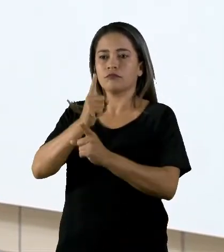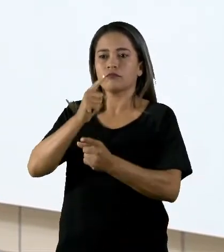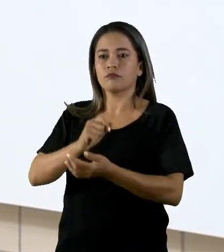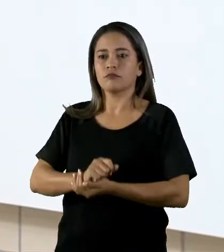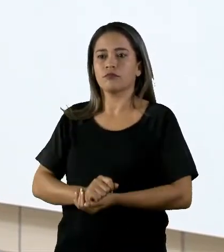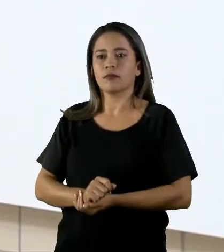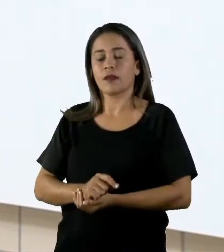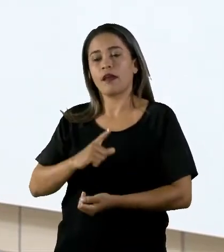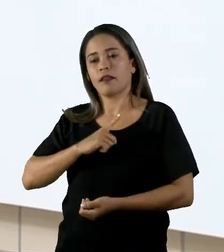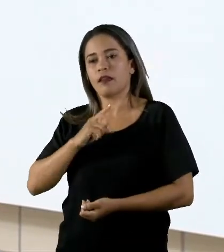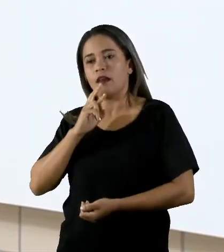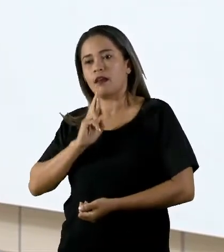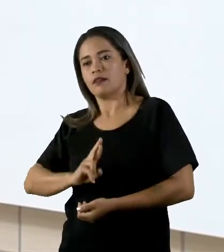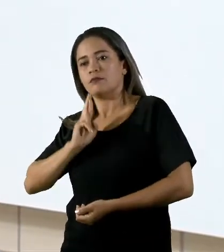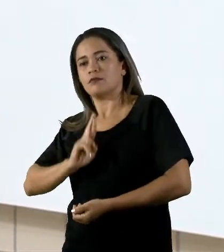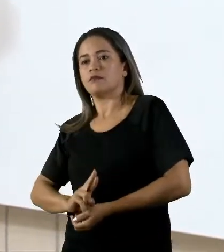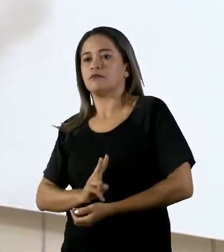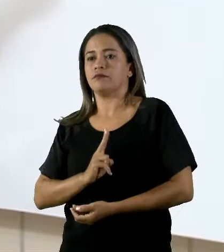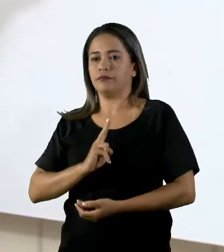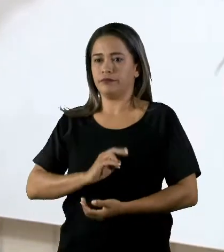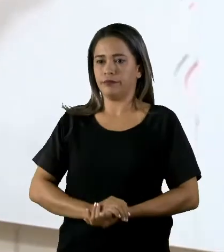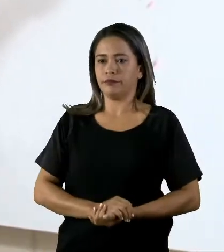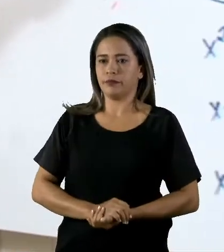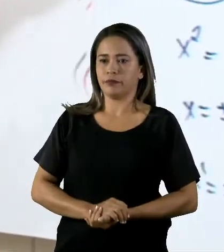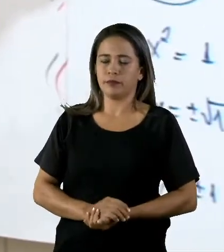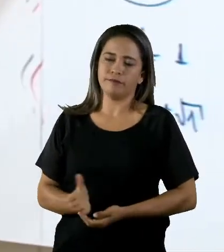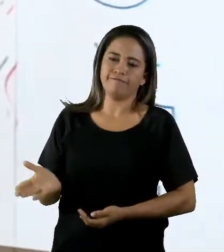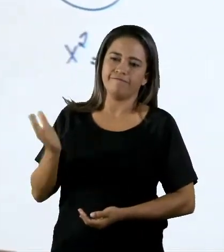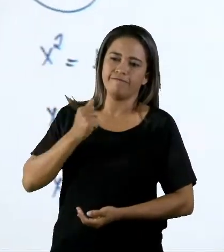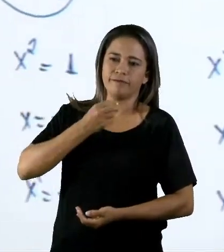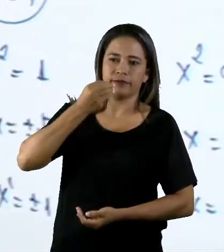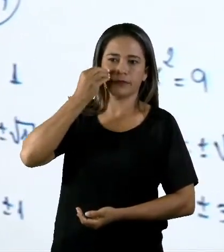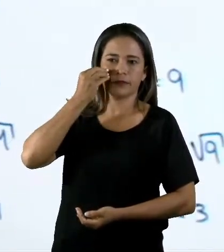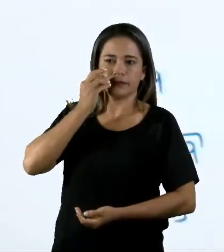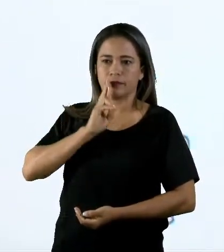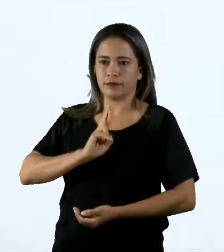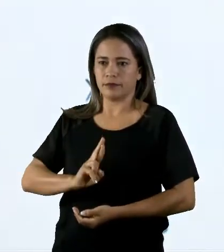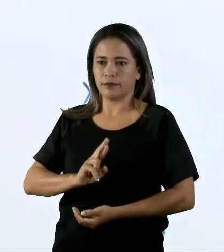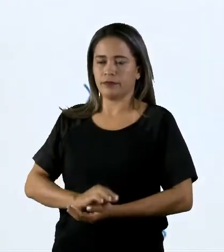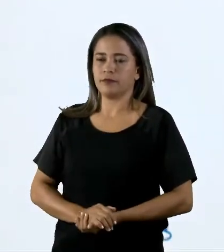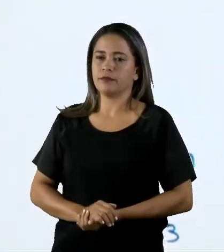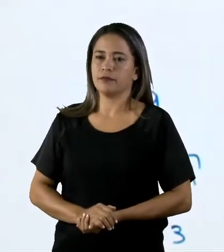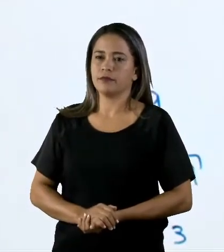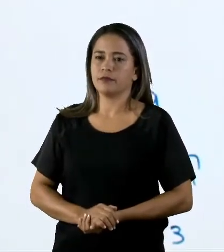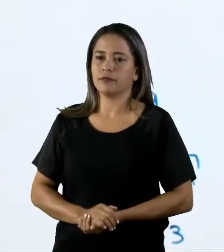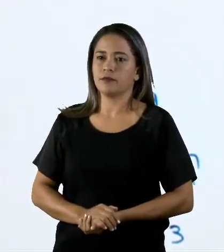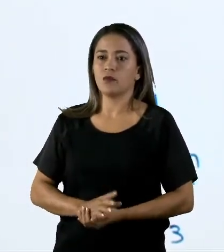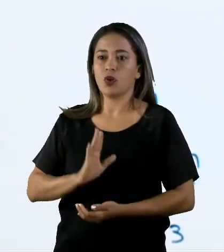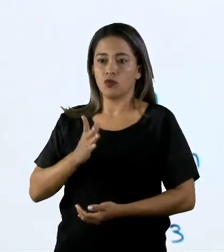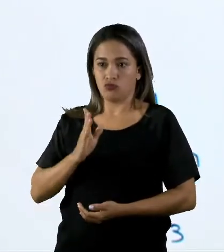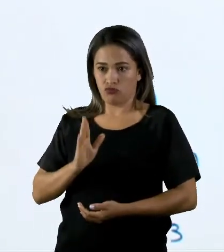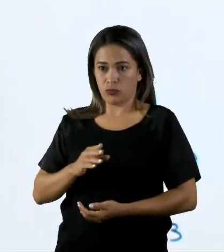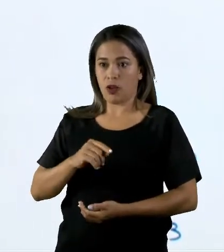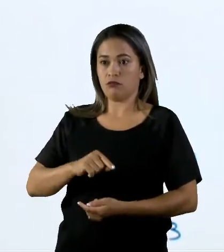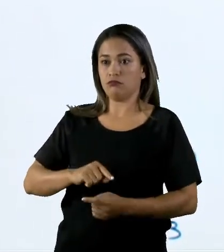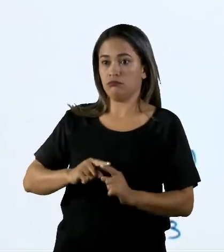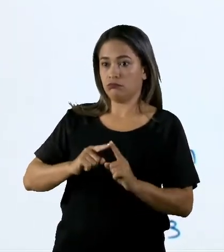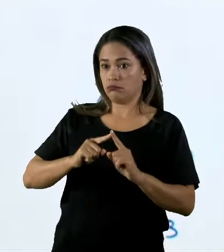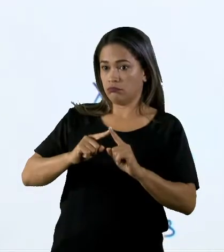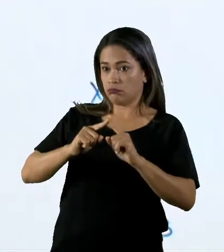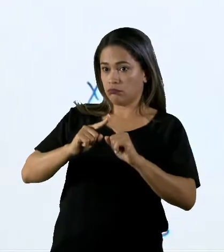até 2 respostas para isso aqui. Então vem para cá e vamos ver como resolver essa equação. Fiz pela fórmula de Bhaskara,